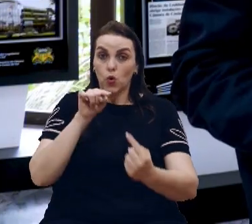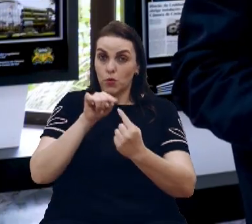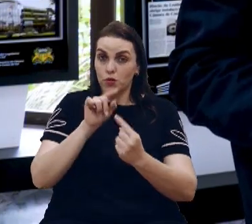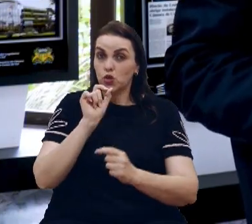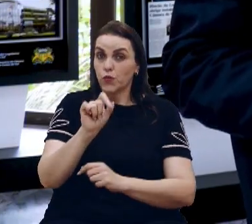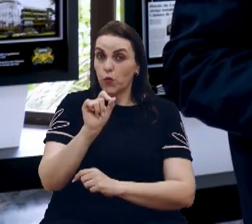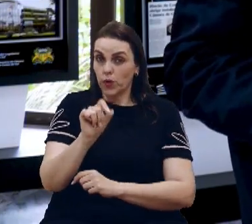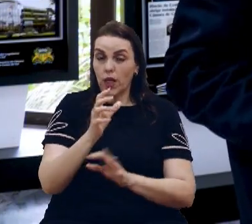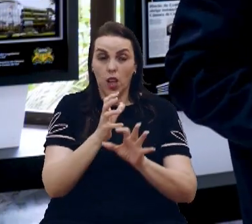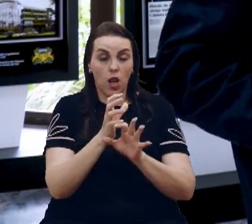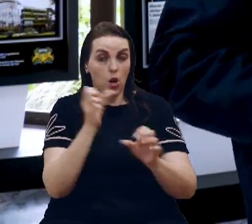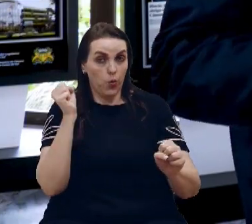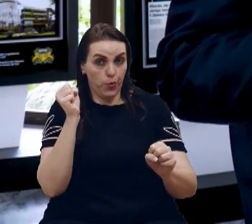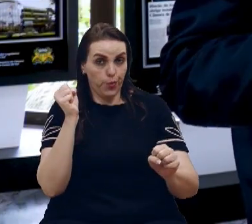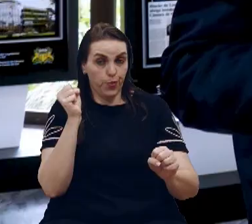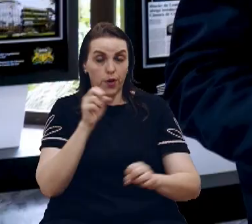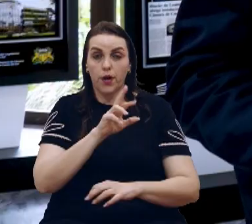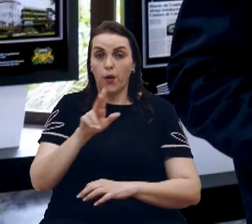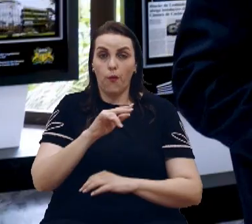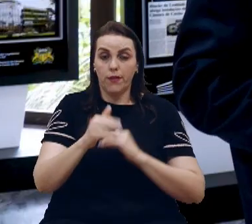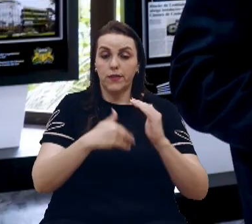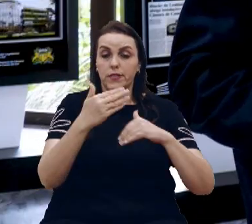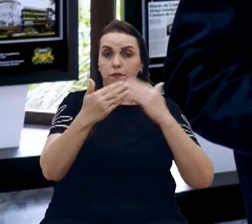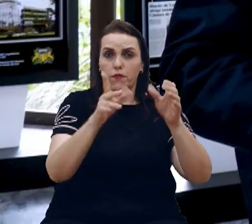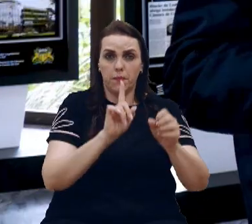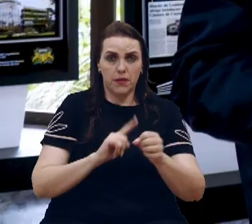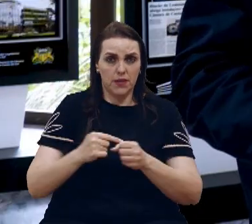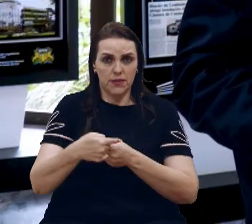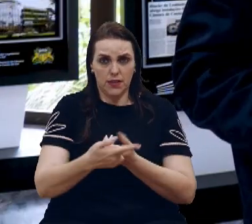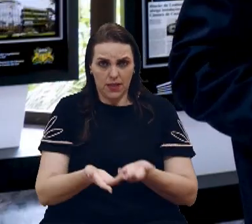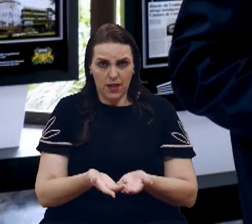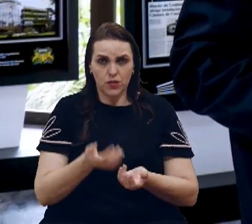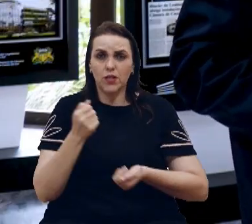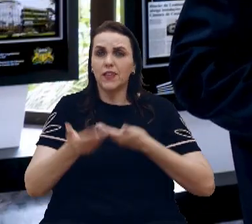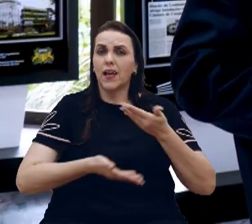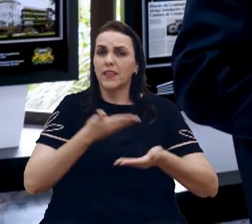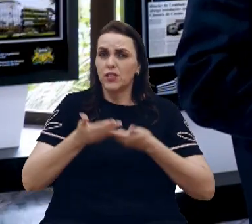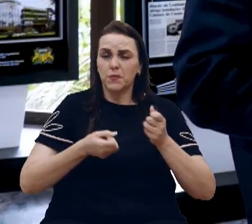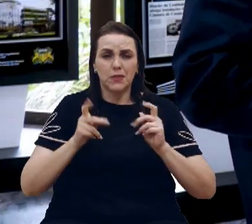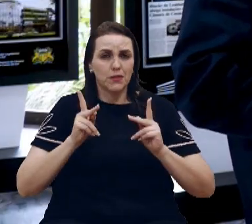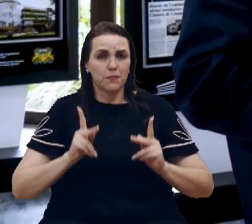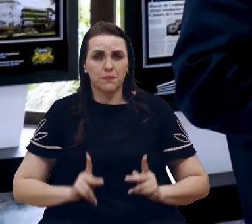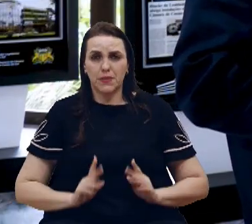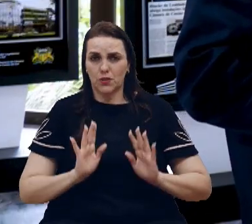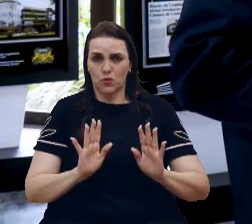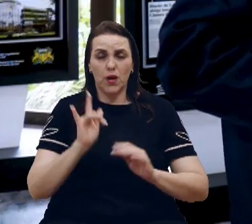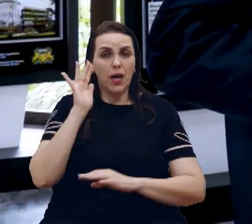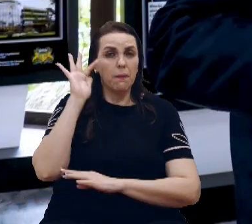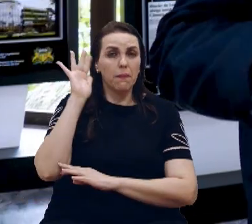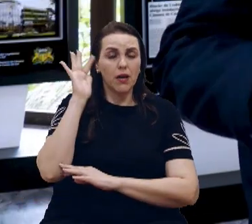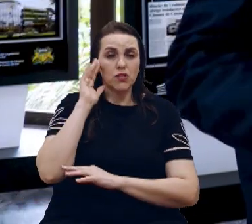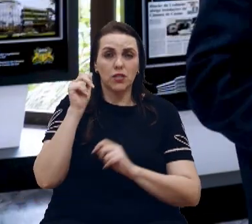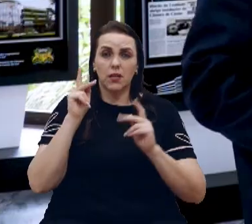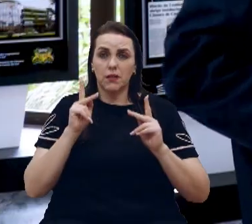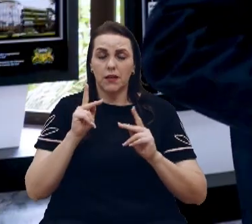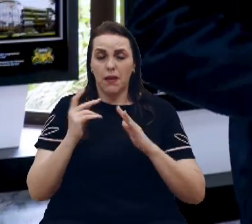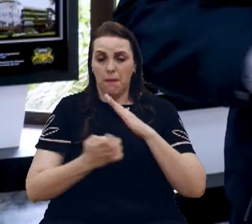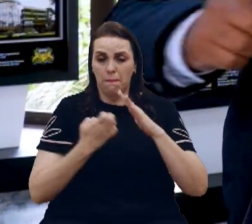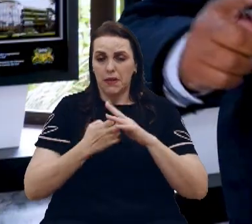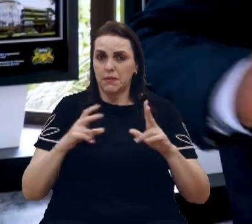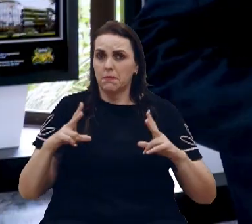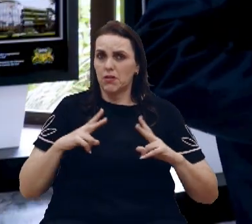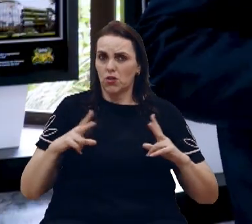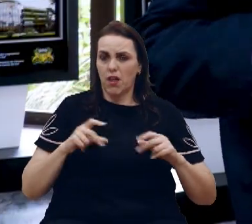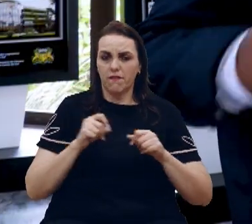o lucro, não mais o desenvolvimento da cidade, não mais atender as pessoas. Imagine que uma empresa privada não vai querer, por exemplo, fazer uma rede de